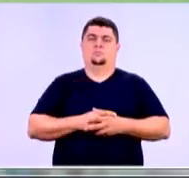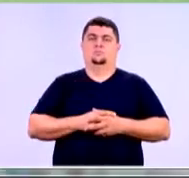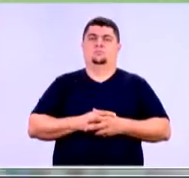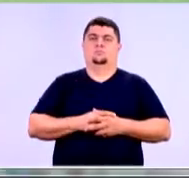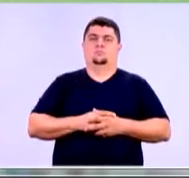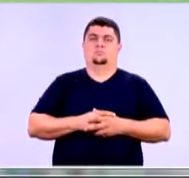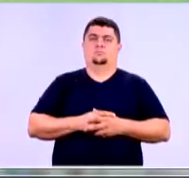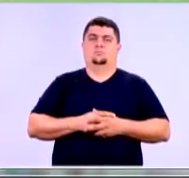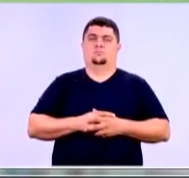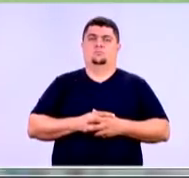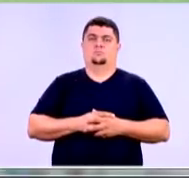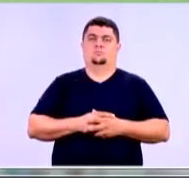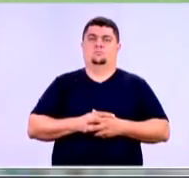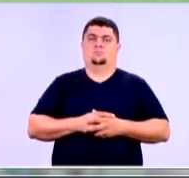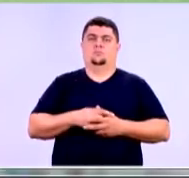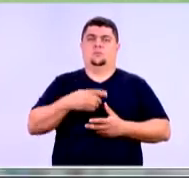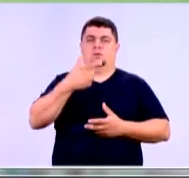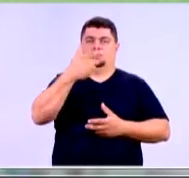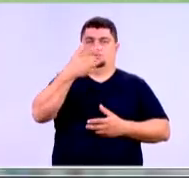vamos lá.